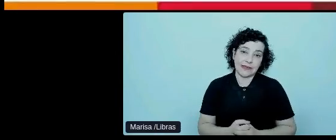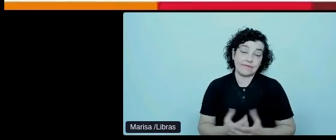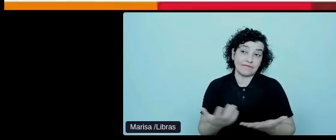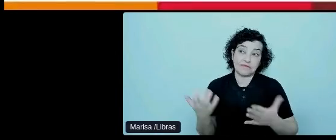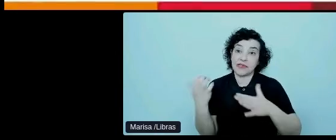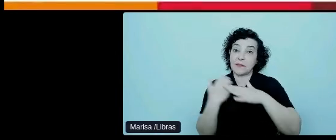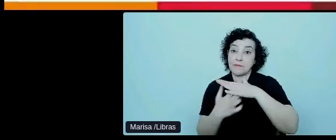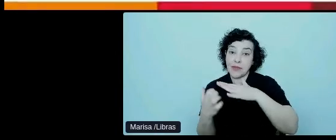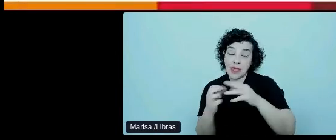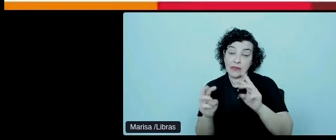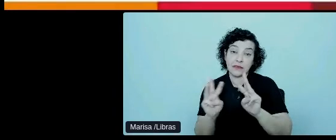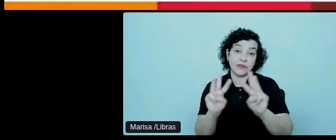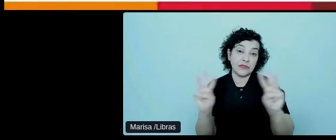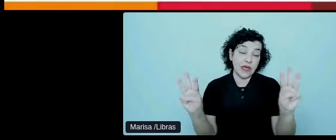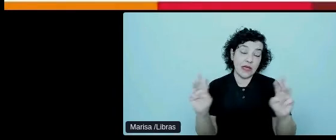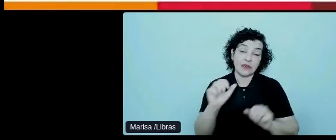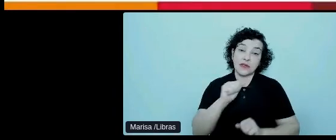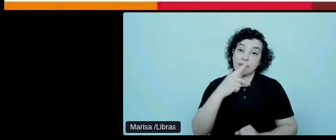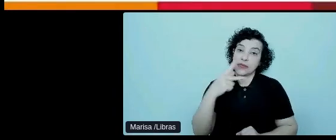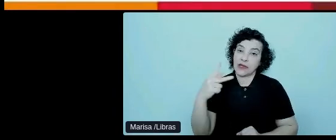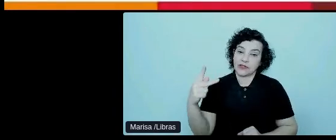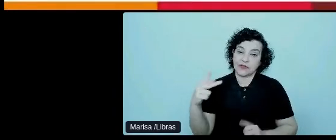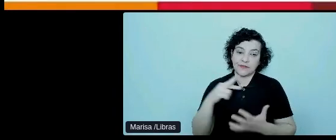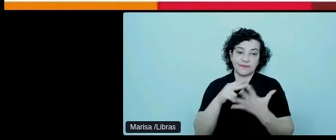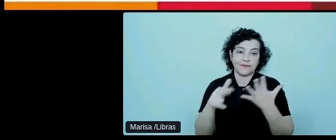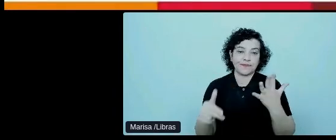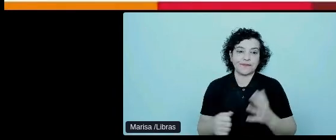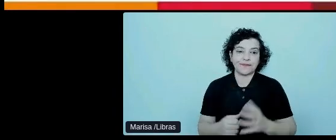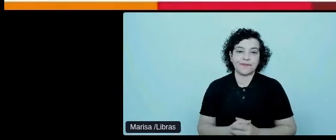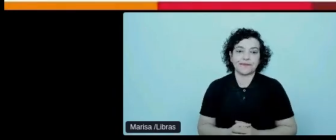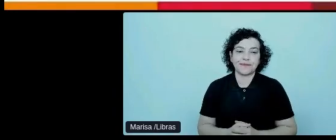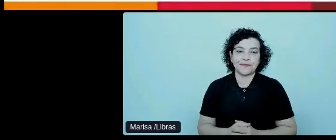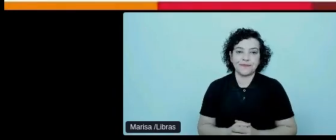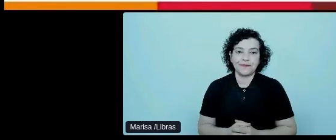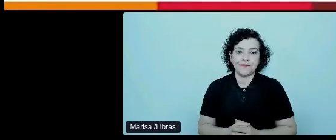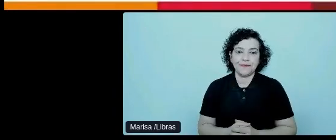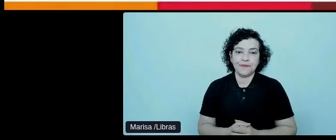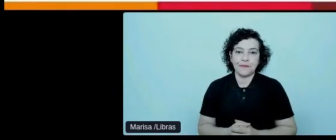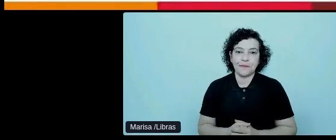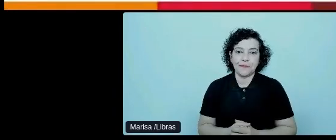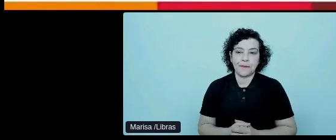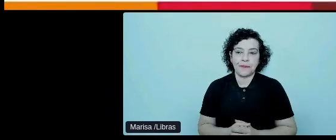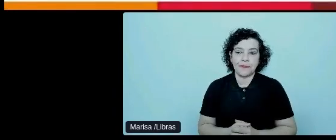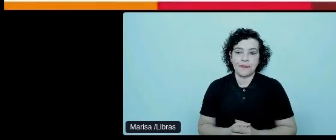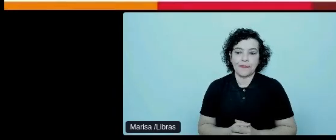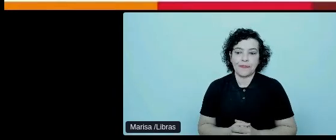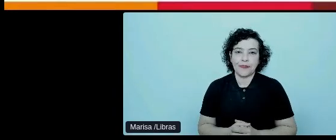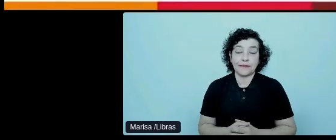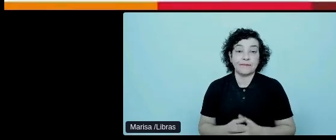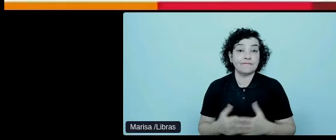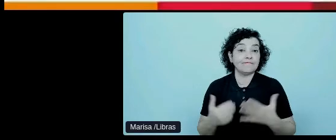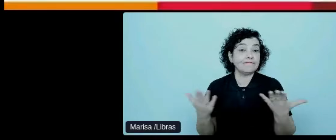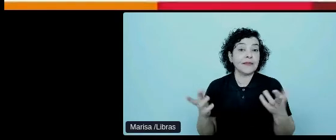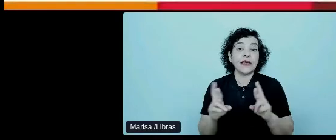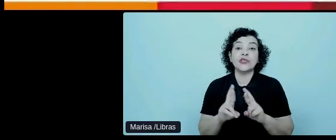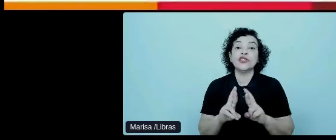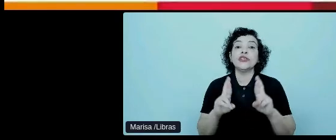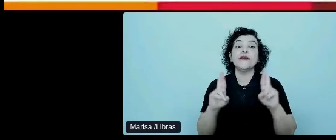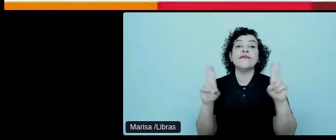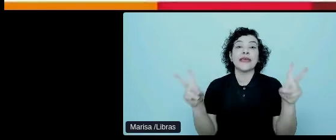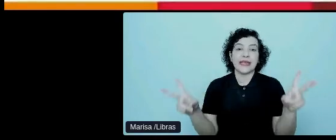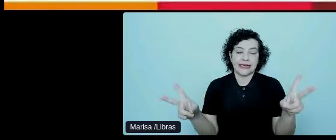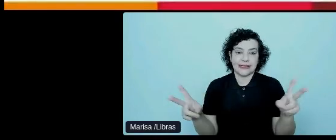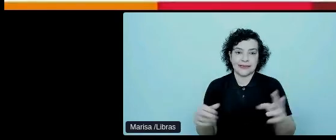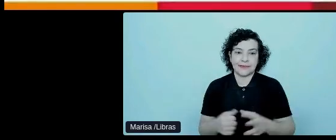de sites, de aplicativos e assim por diante, tá? Então, gente, qual que é a diferença que a gente está aqui?